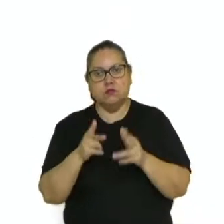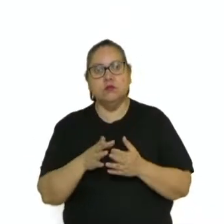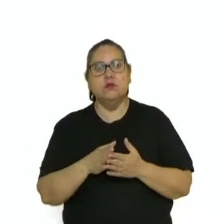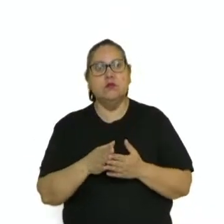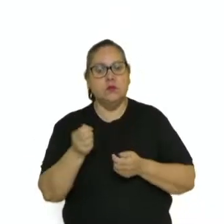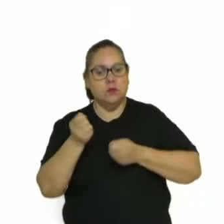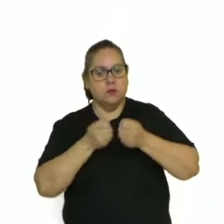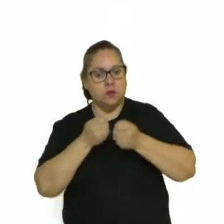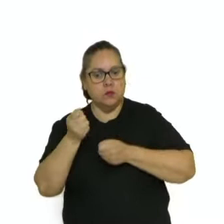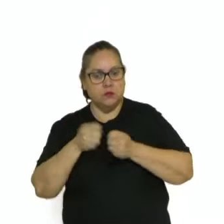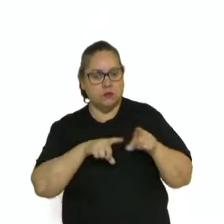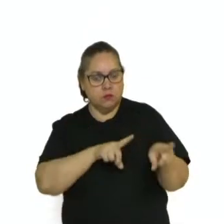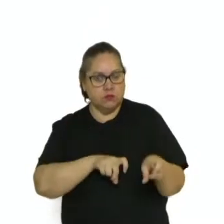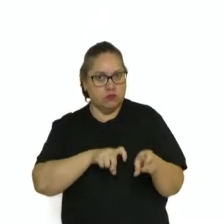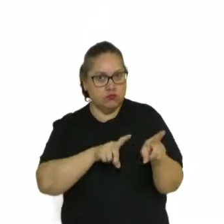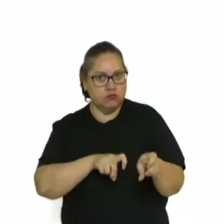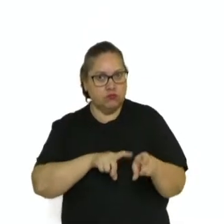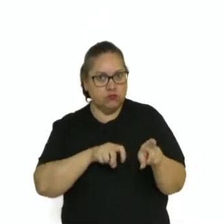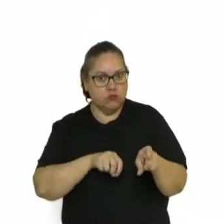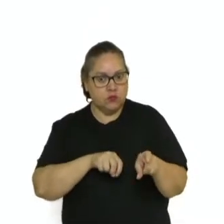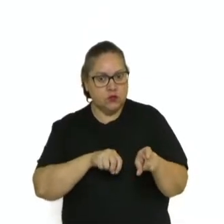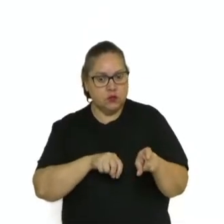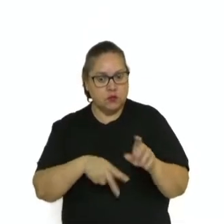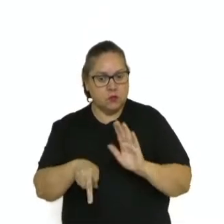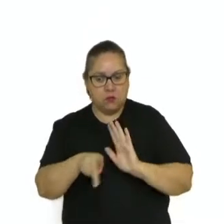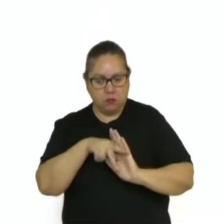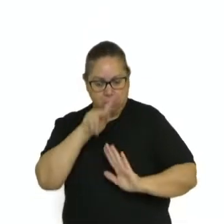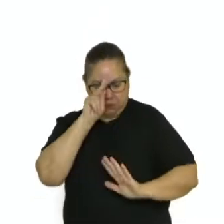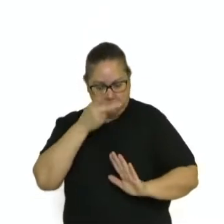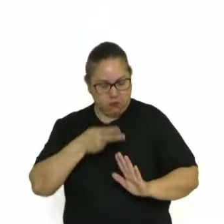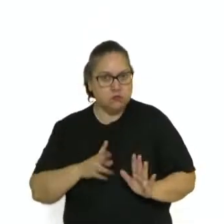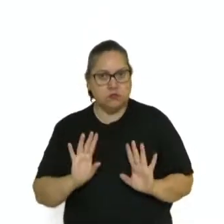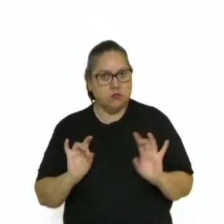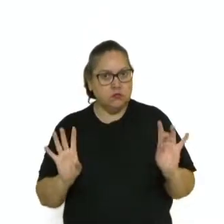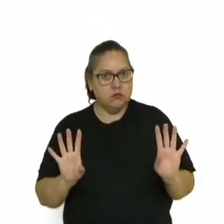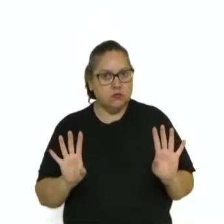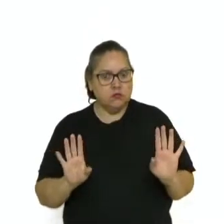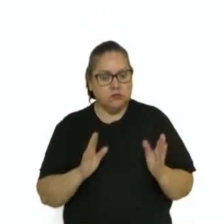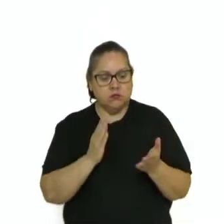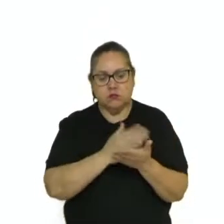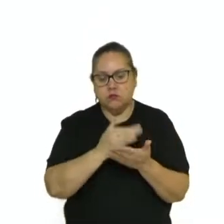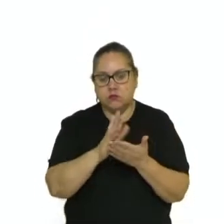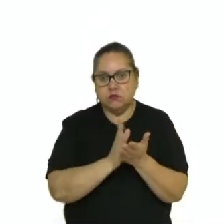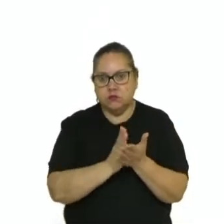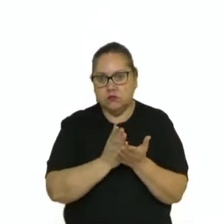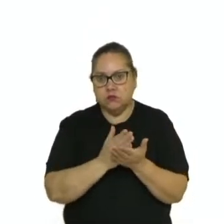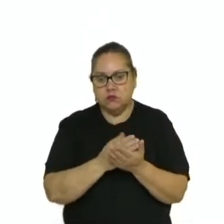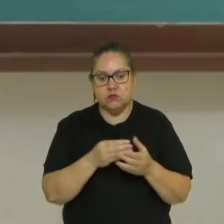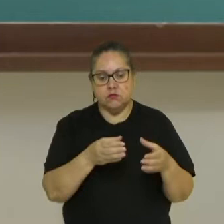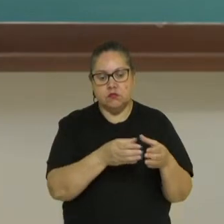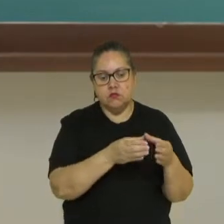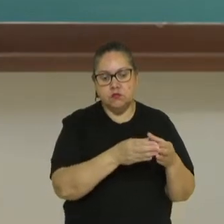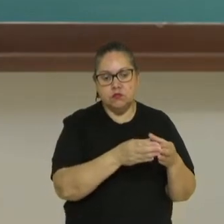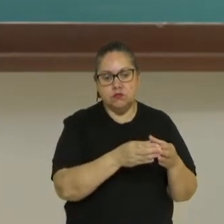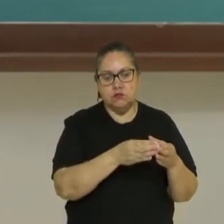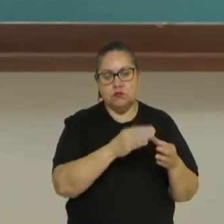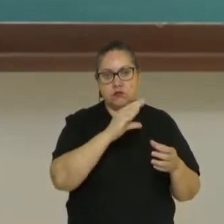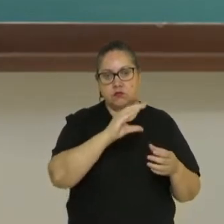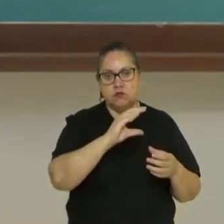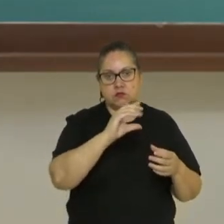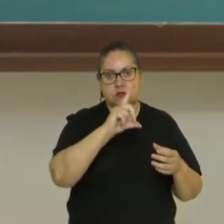uma economia agrária e autossuficiente dos feudos, divisão de classes, onde nós tínhamos o clero,